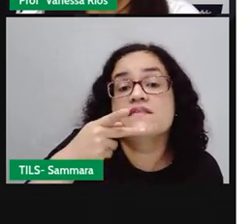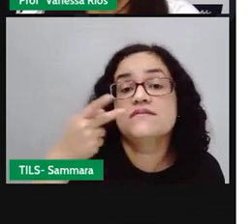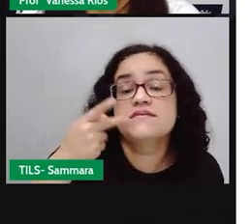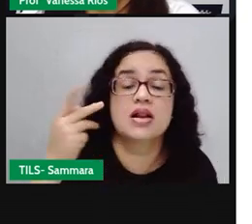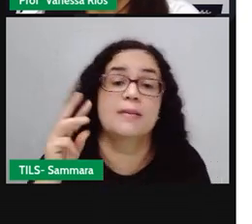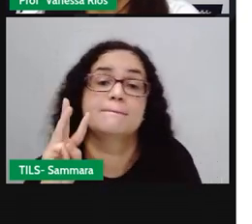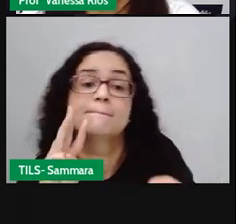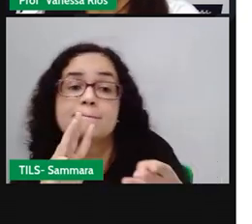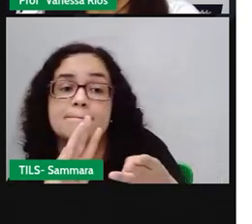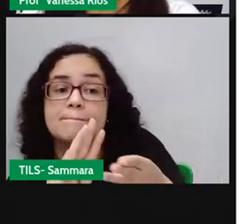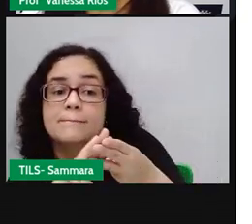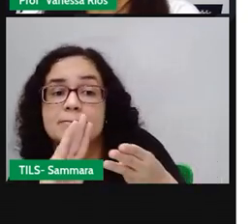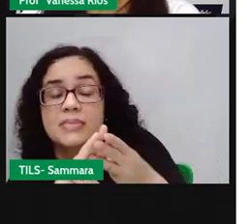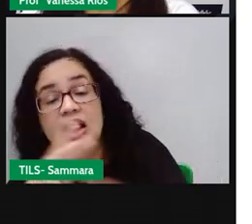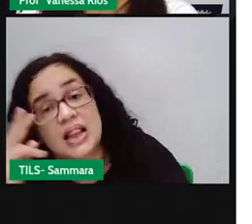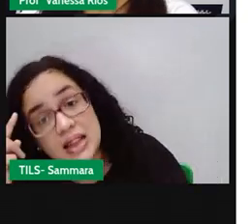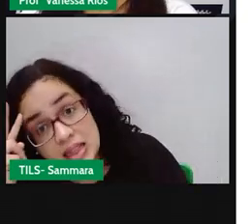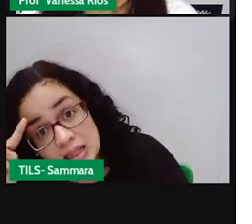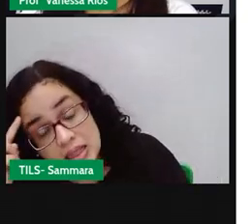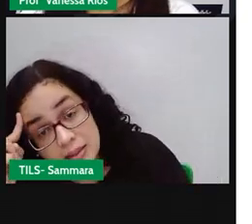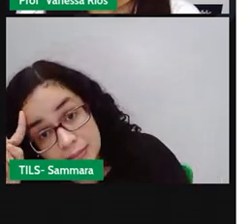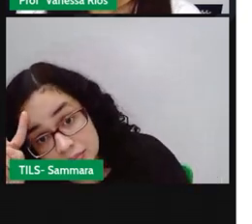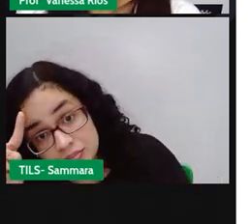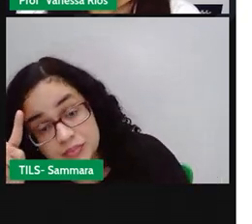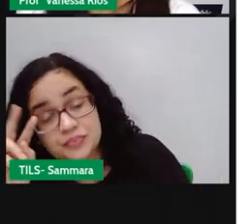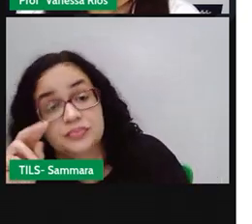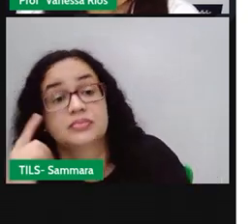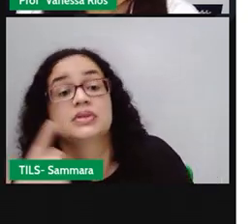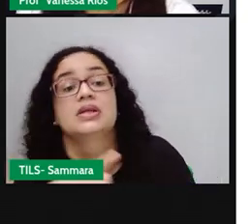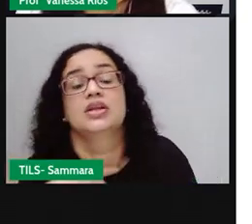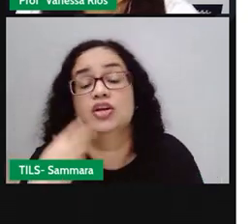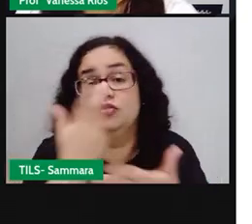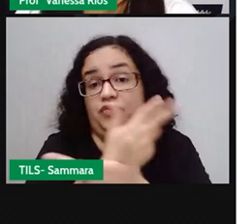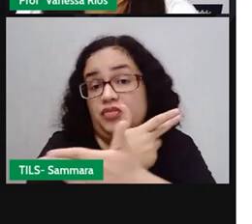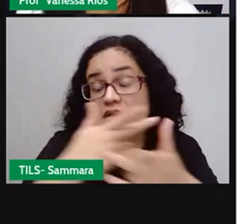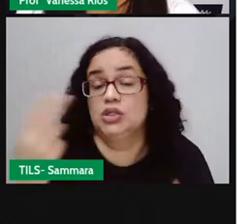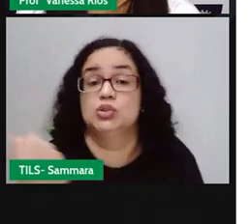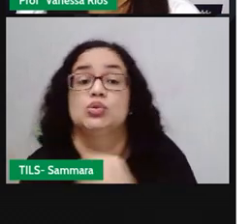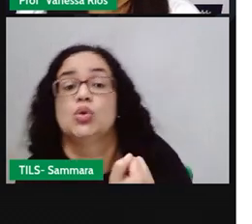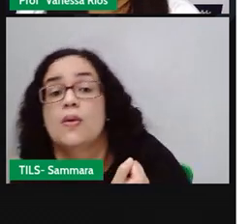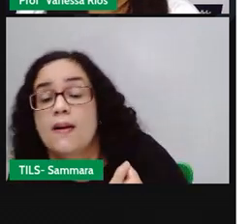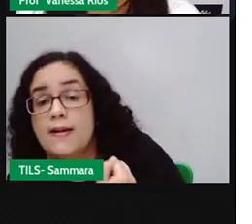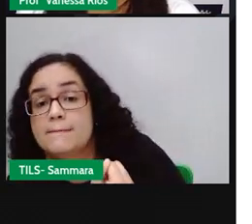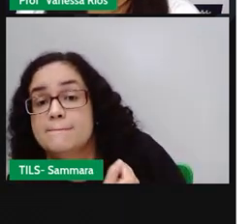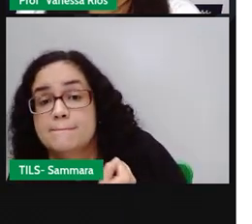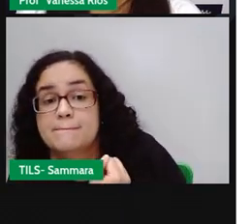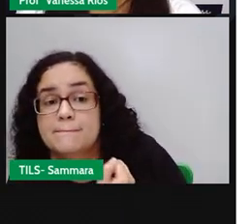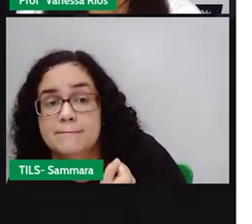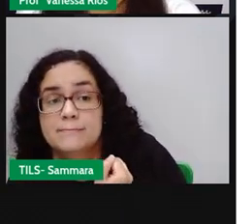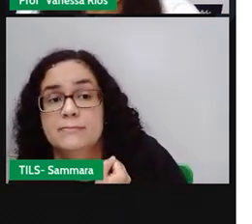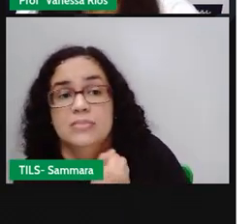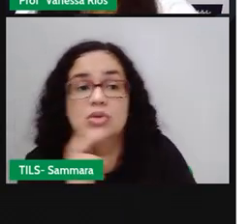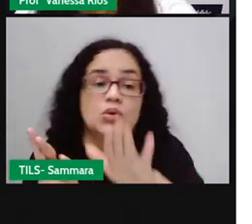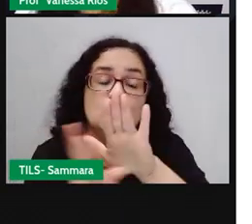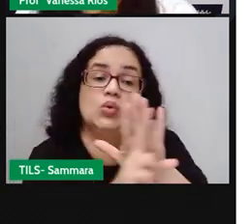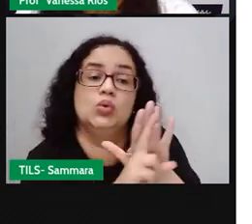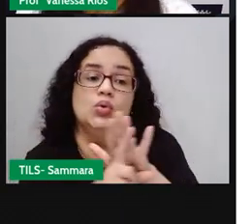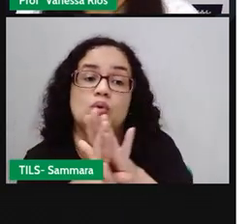em matemática, a gente lembra logo que o dominó, ele tem números, né? Bolinhas que